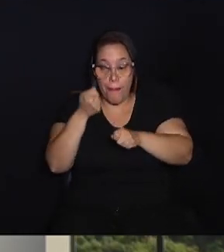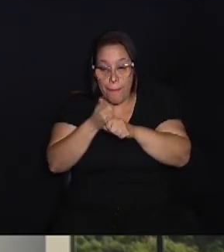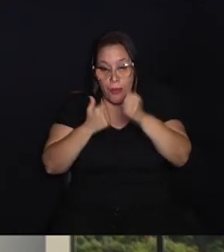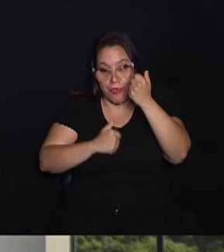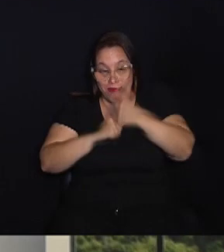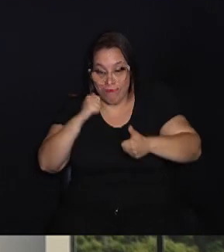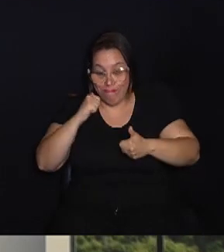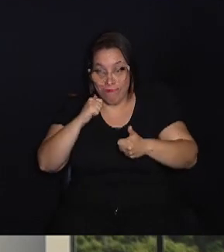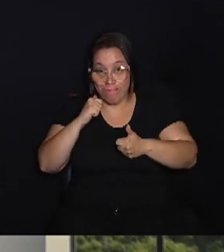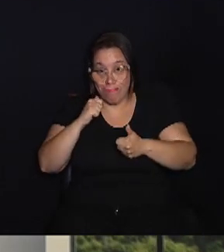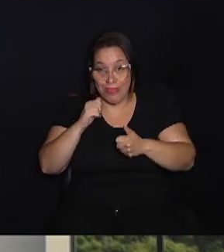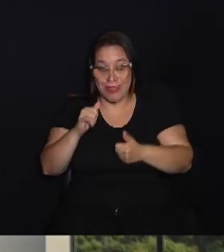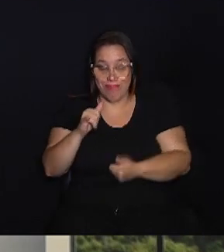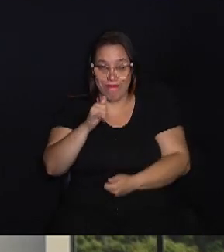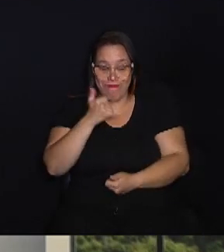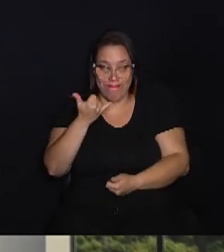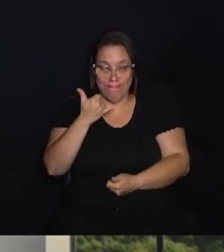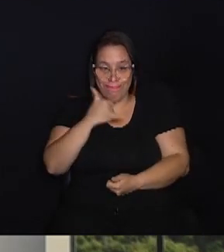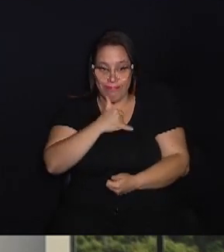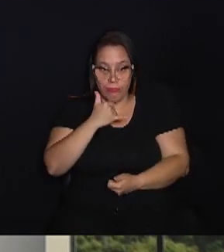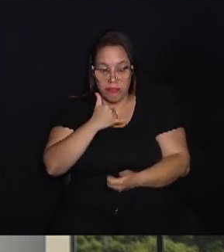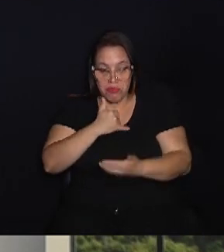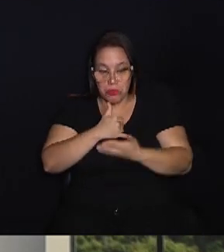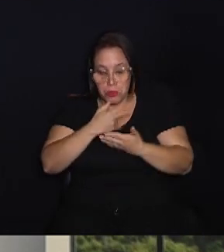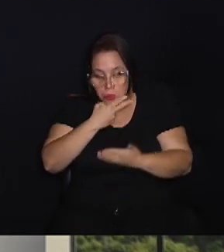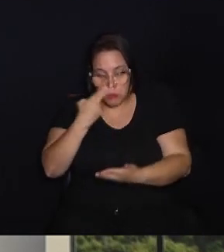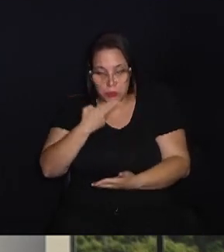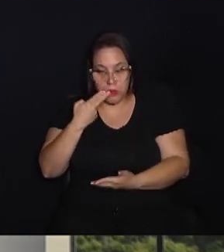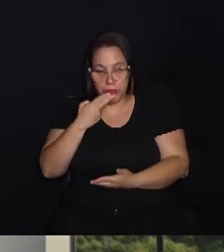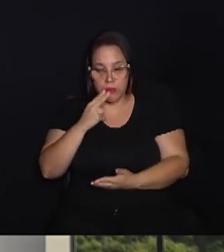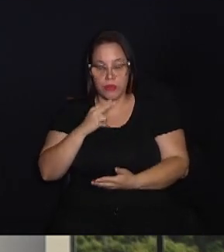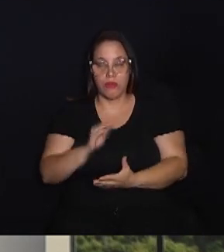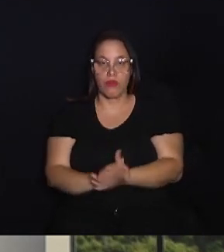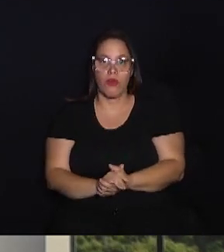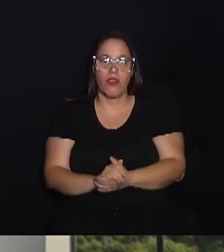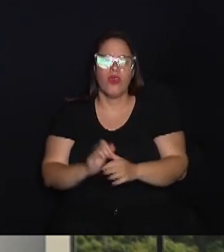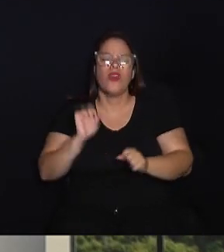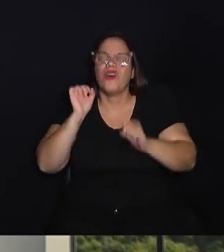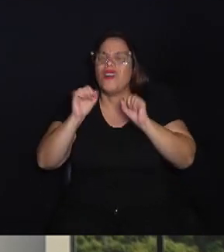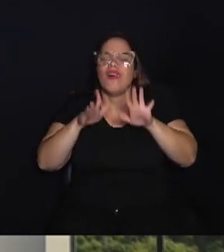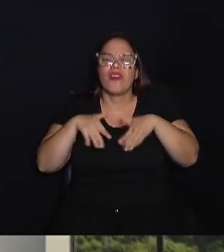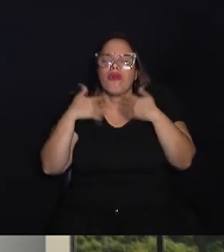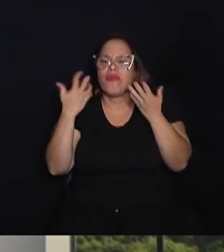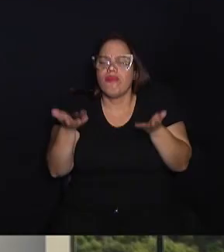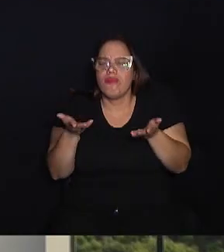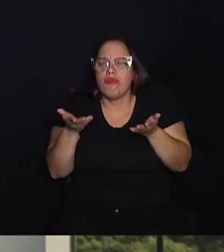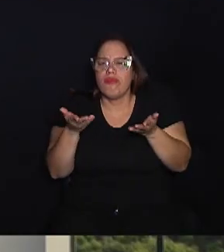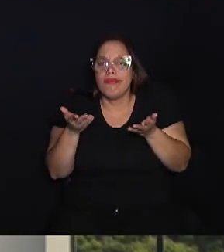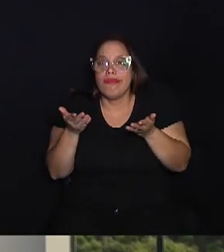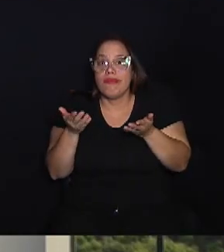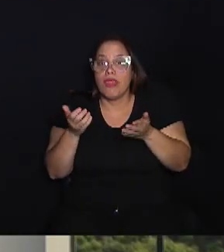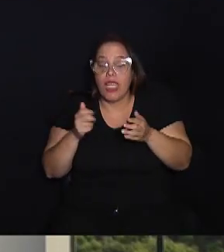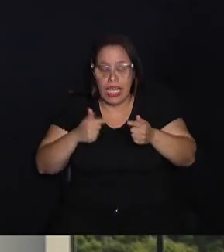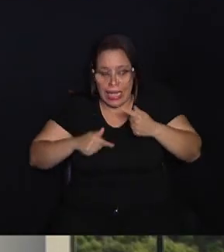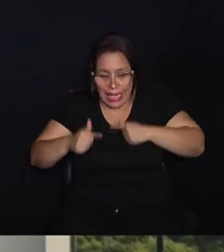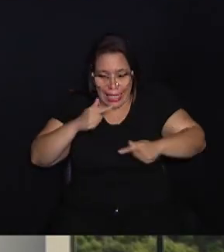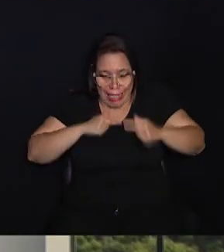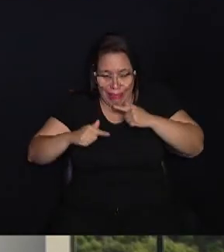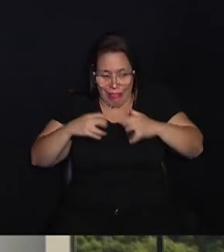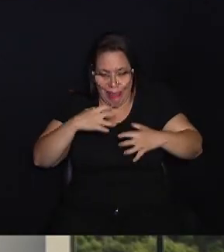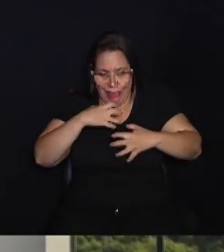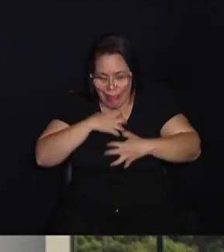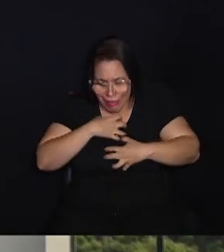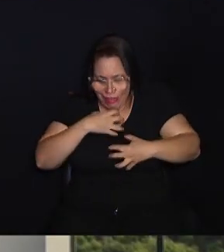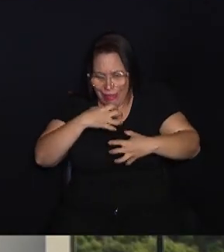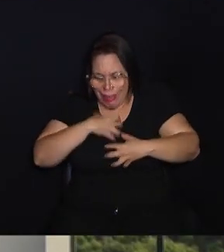esportivas, álcool, cigarros eletrônicos. Qual o efeito tem tudo isso? É a geração da ansiedade? Se o